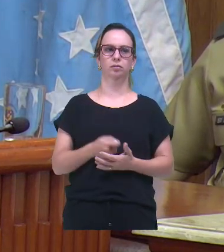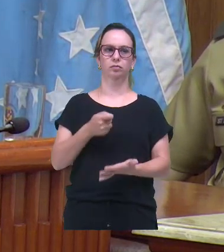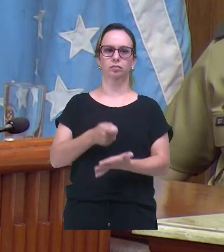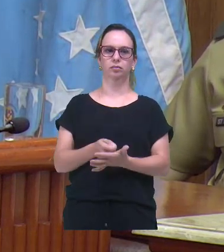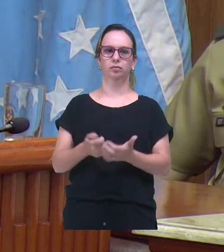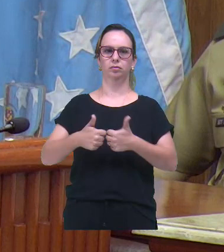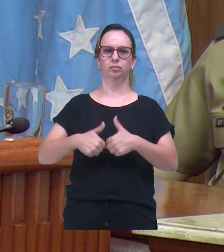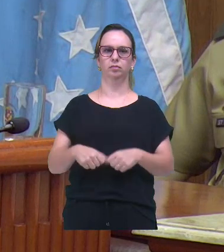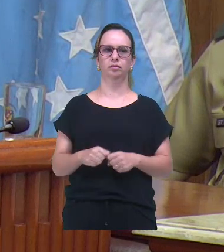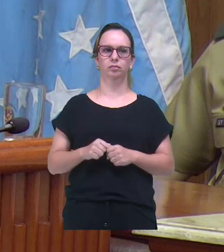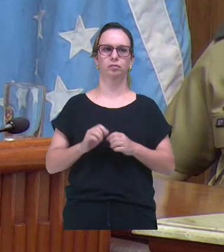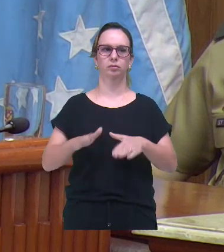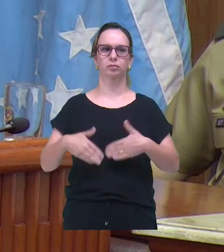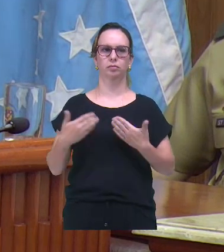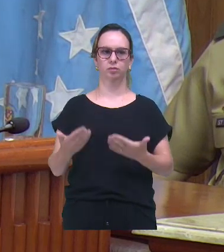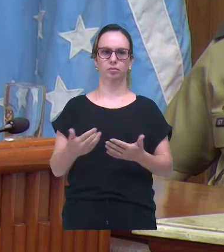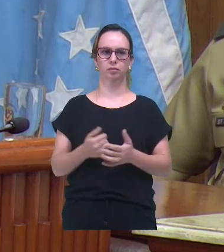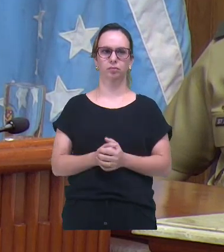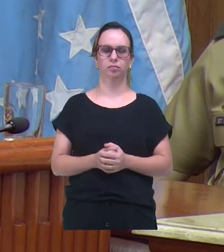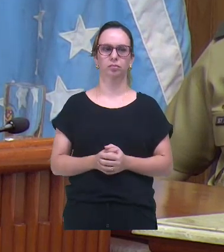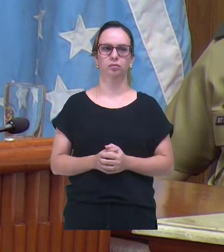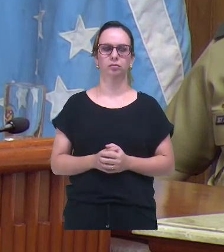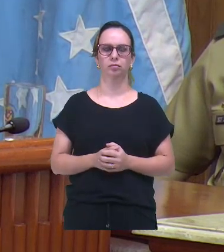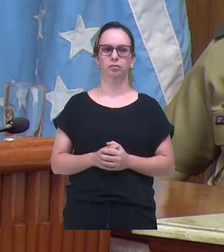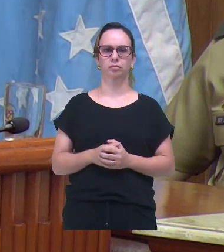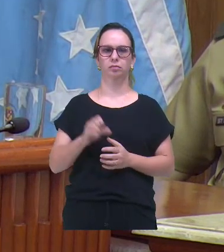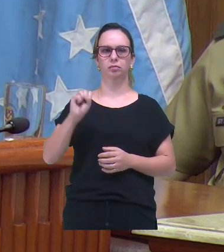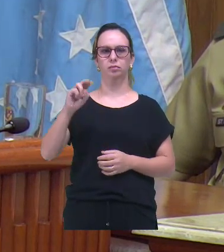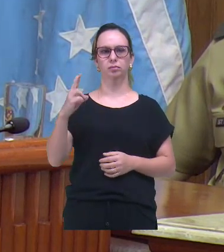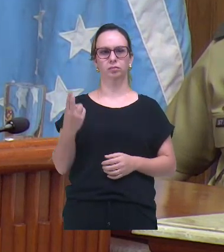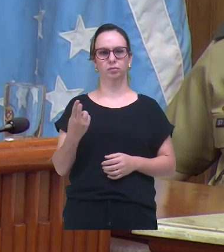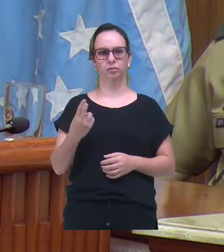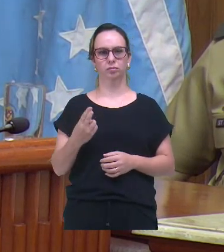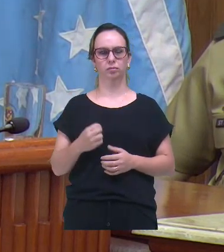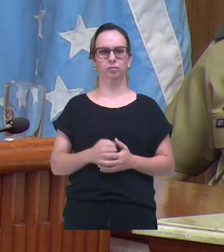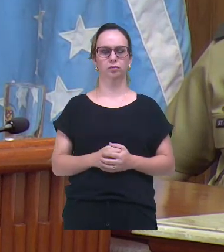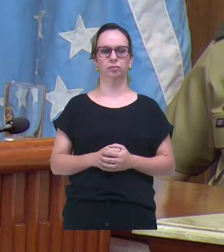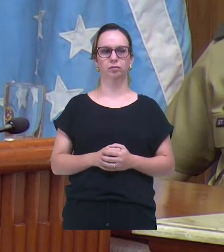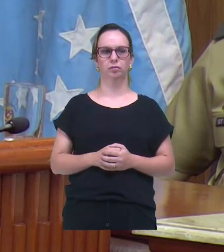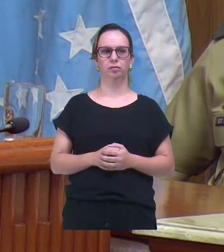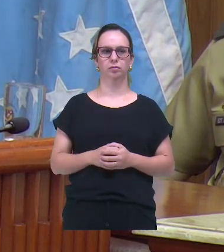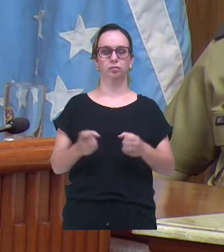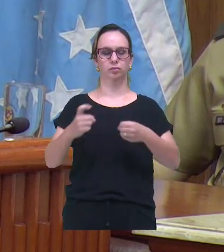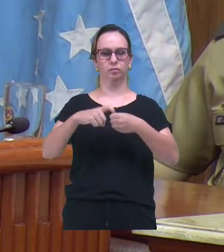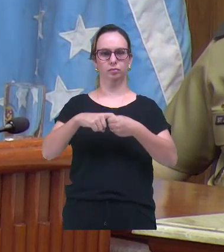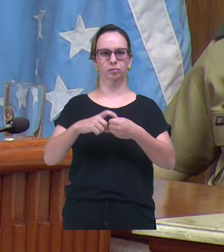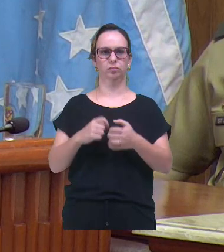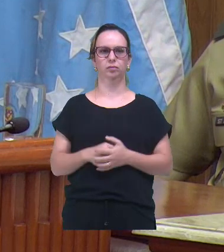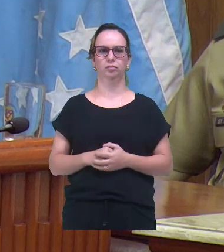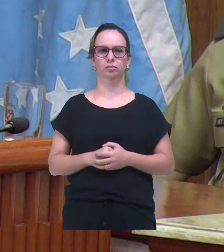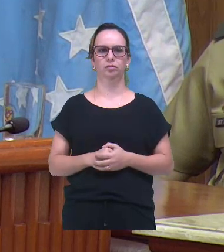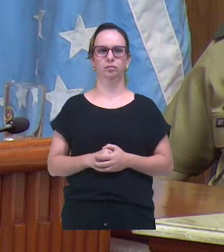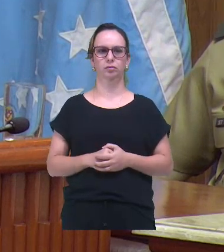diretor-presidente, sócio majoritário ou preposto nomeado pelo ato.